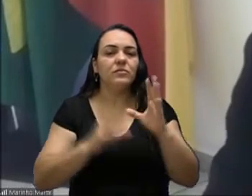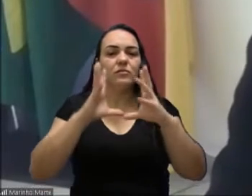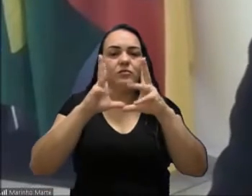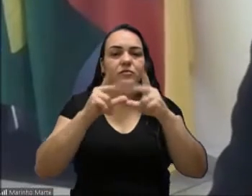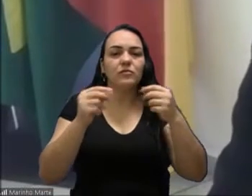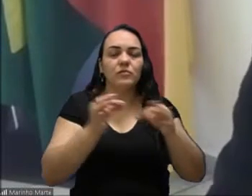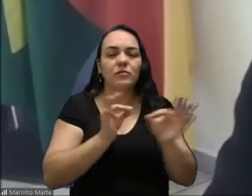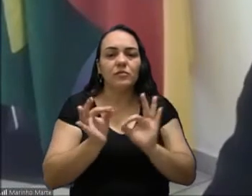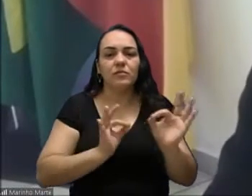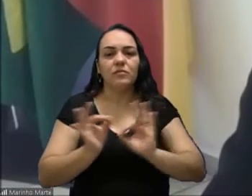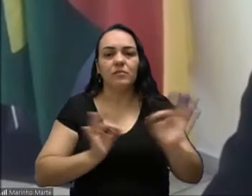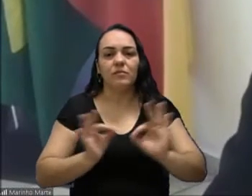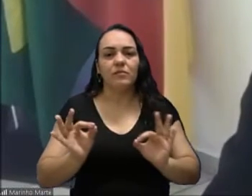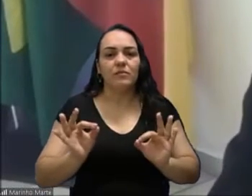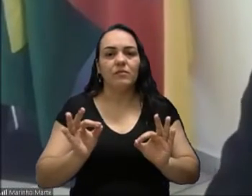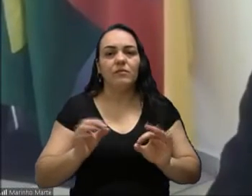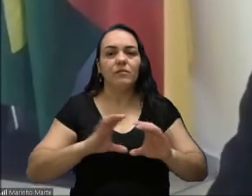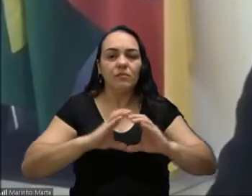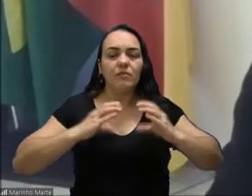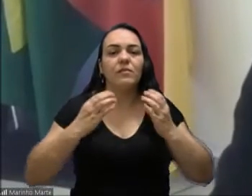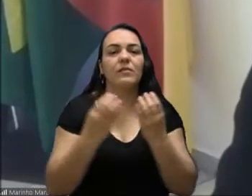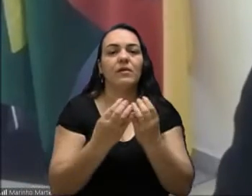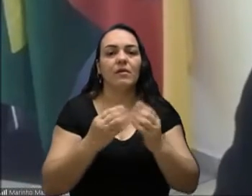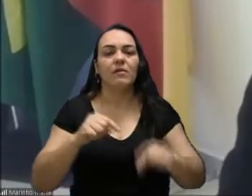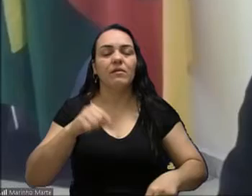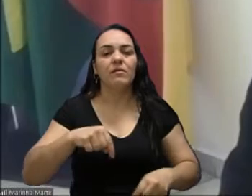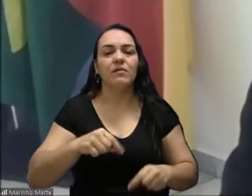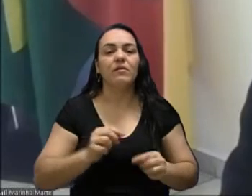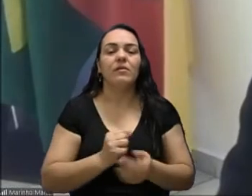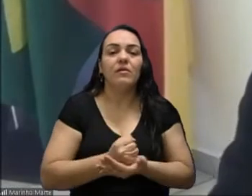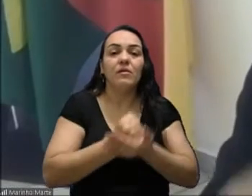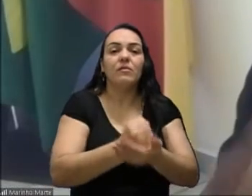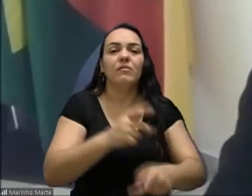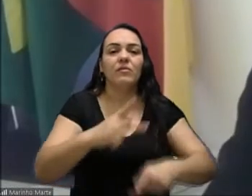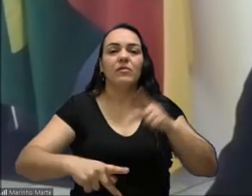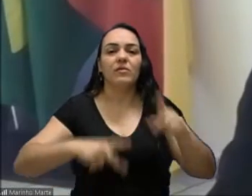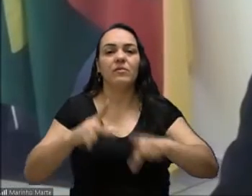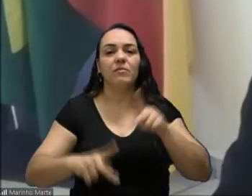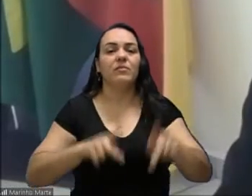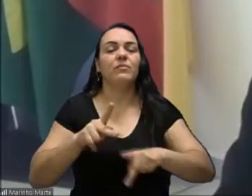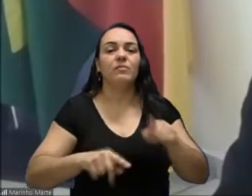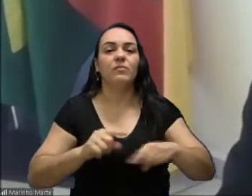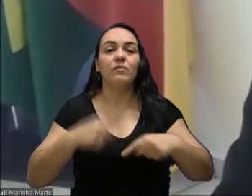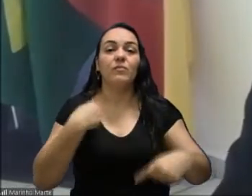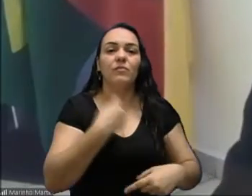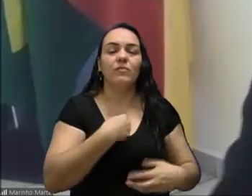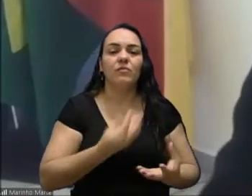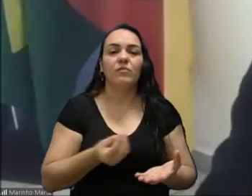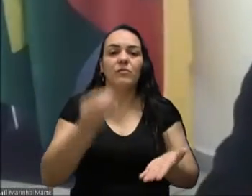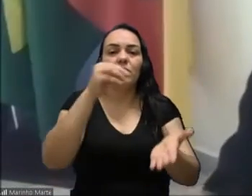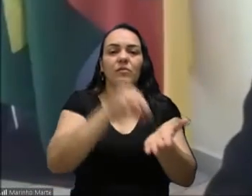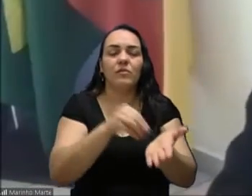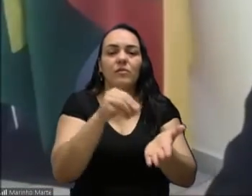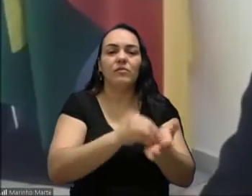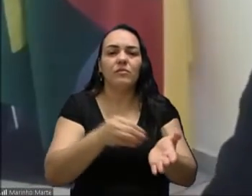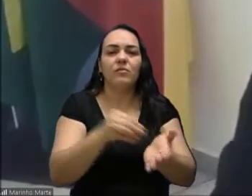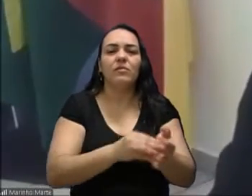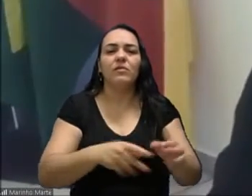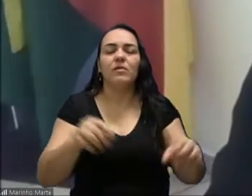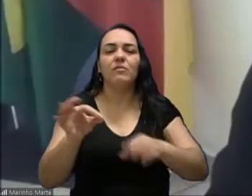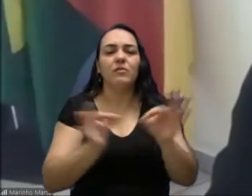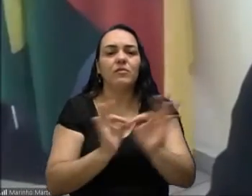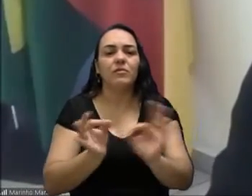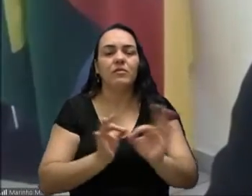os projetos que vão favorecer a nossa população e colocaremos todos eles, vários projetos,